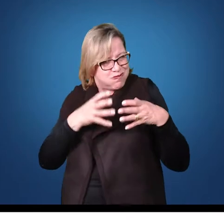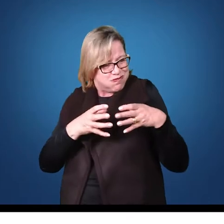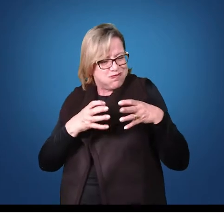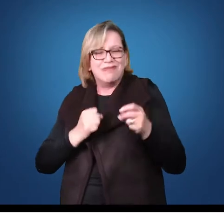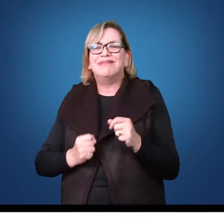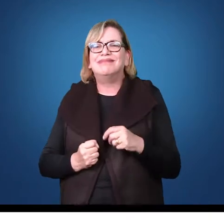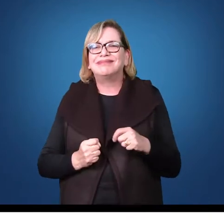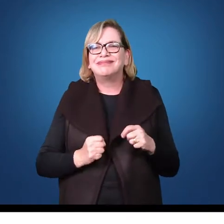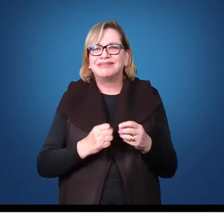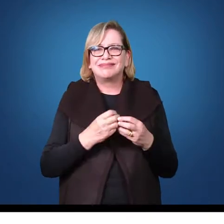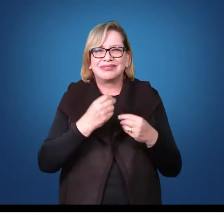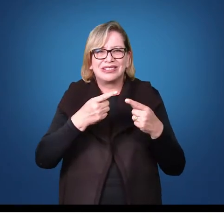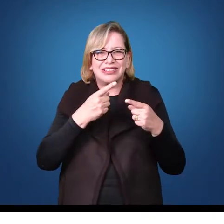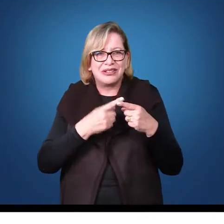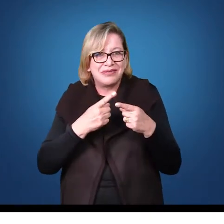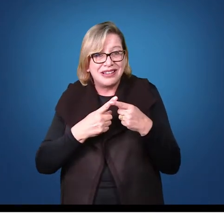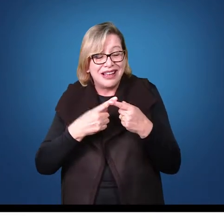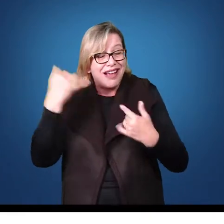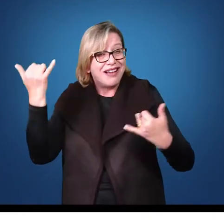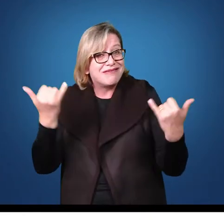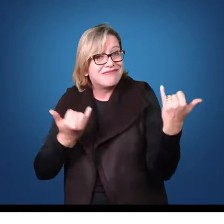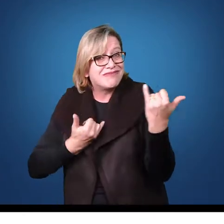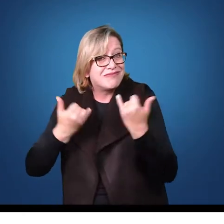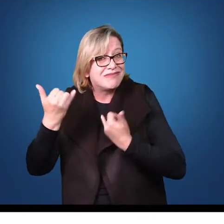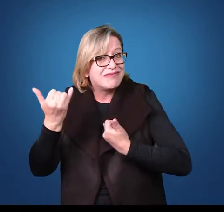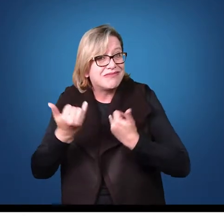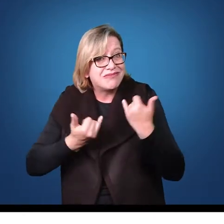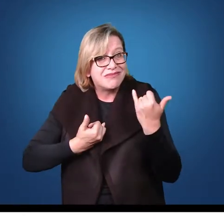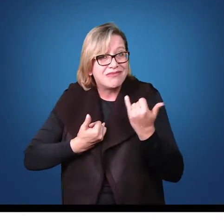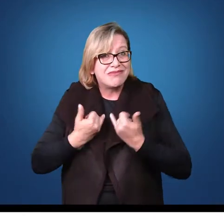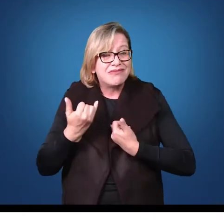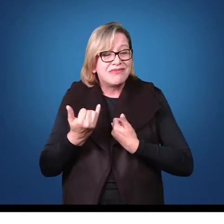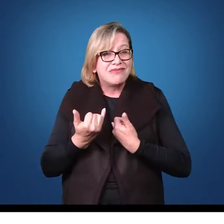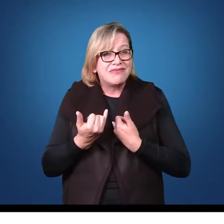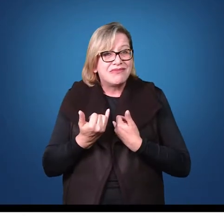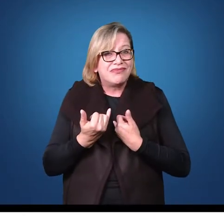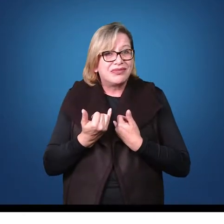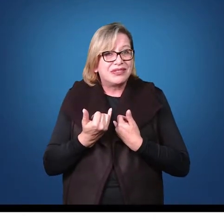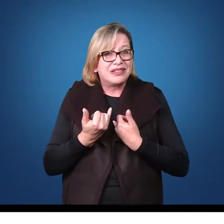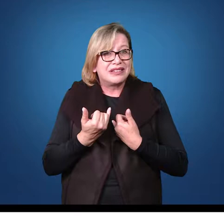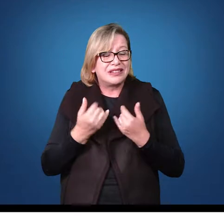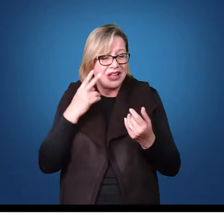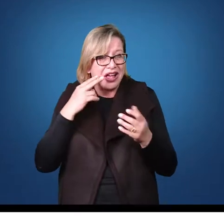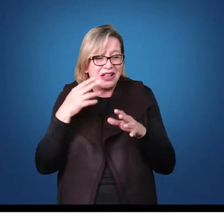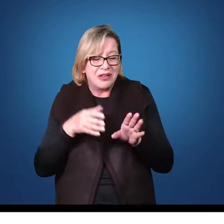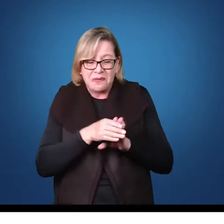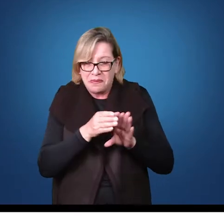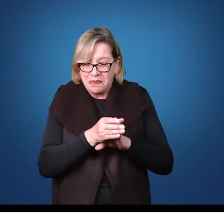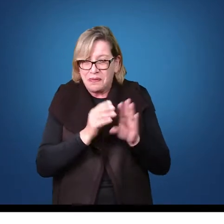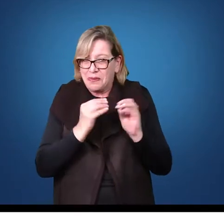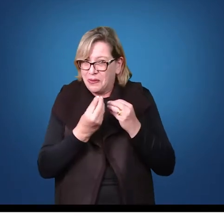rabanetes. Porque me disseram. Como que é isso? É assim.